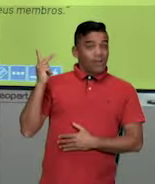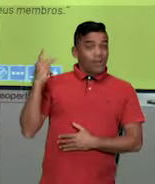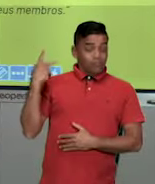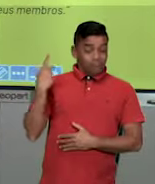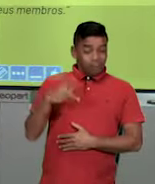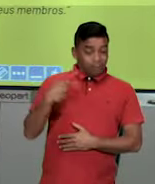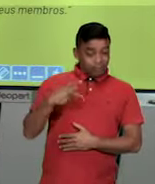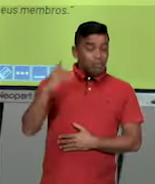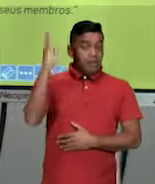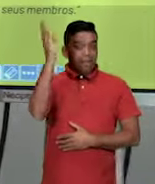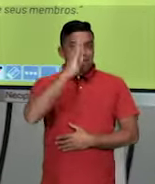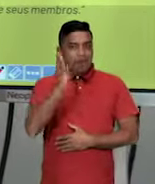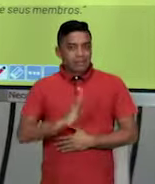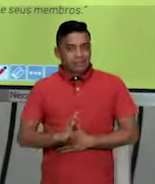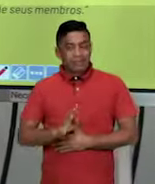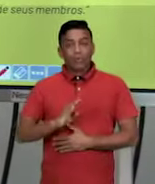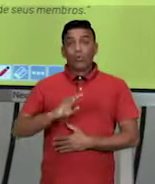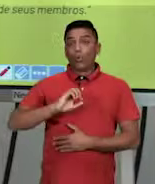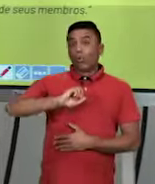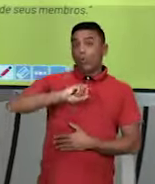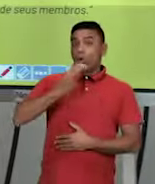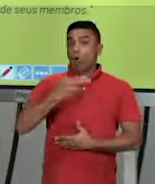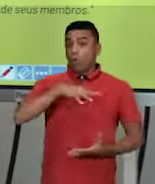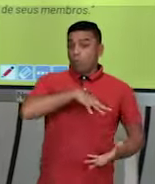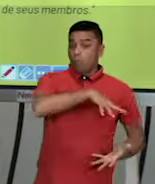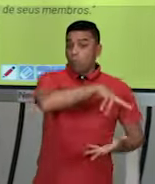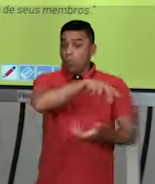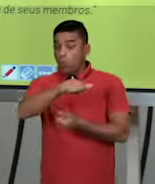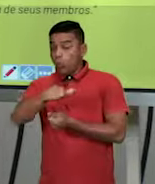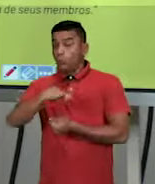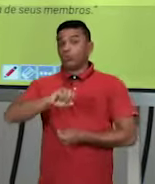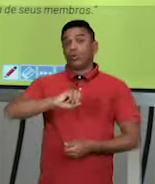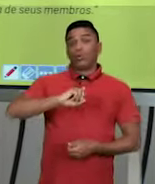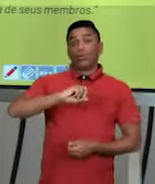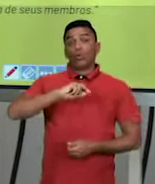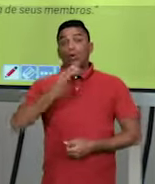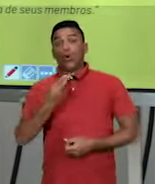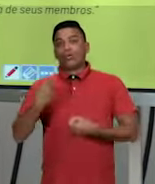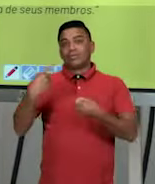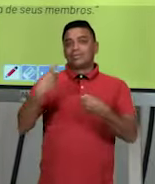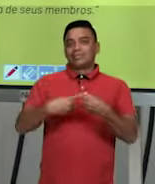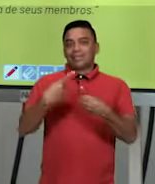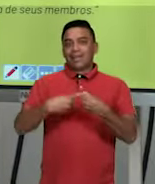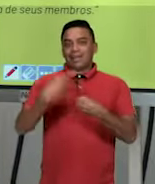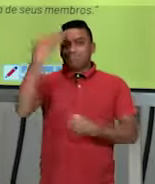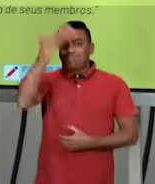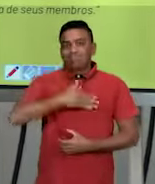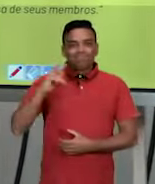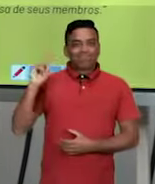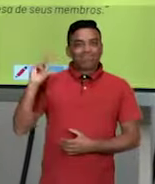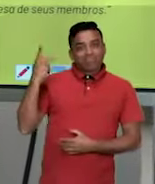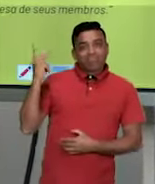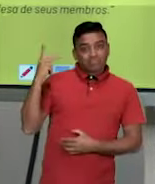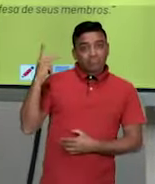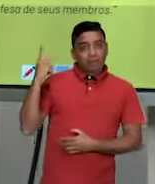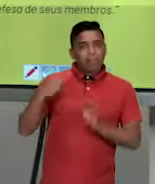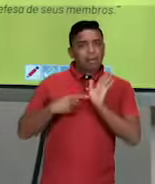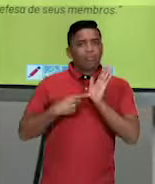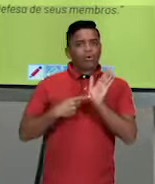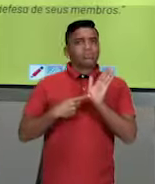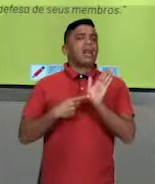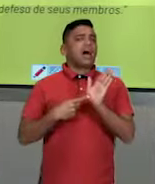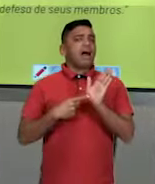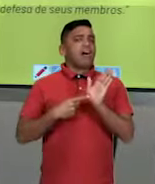do mundo, da cidade. Vou trazer este fato histórico para poder ilustrar e